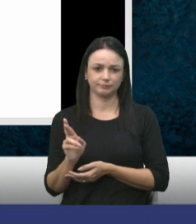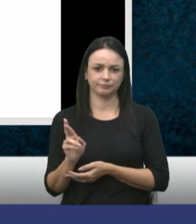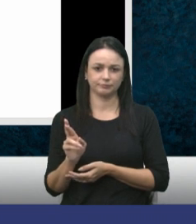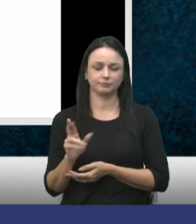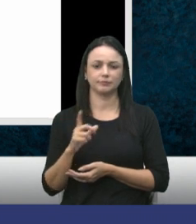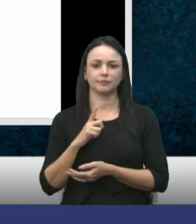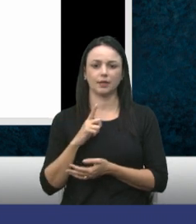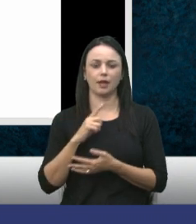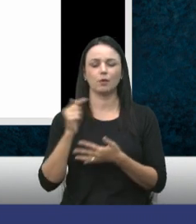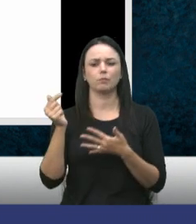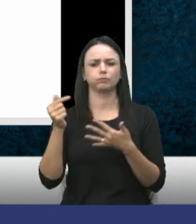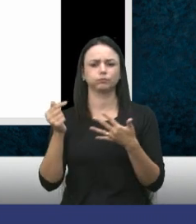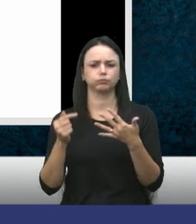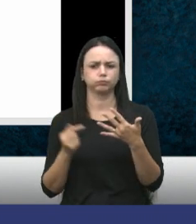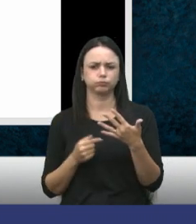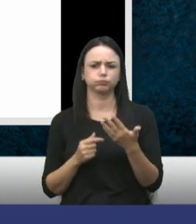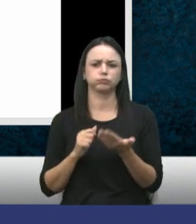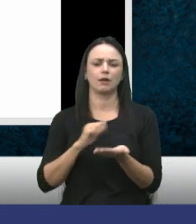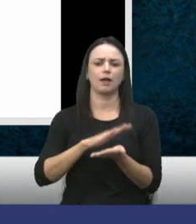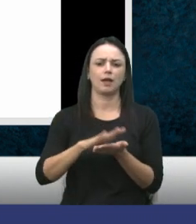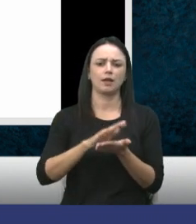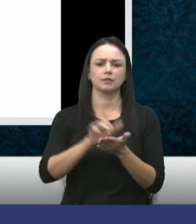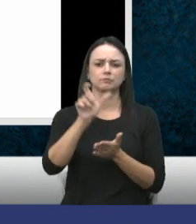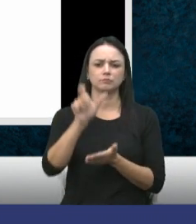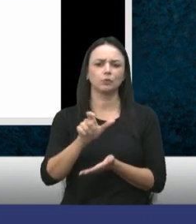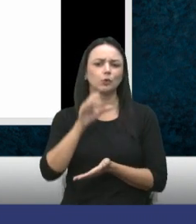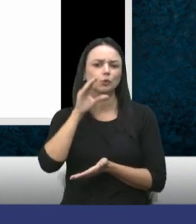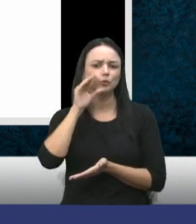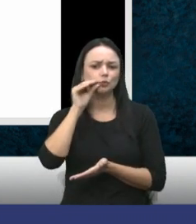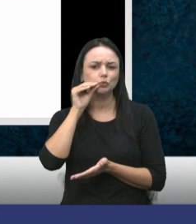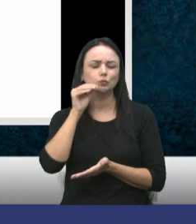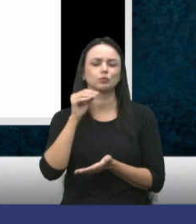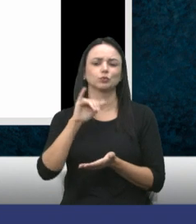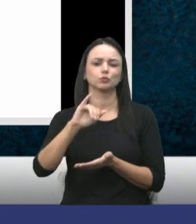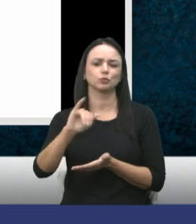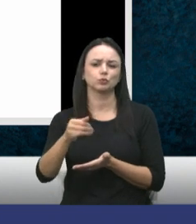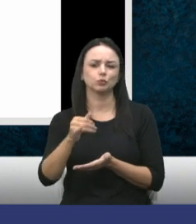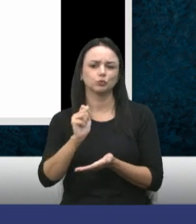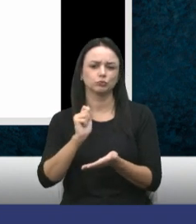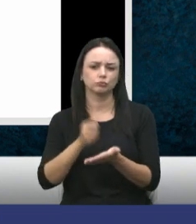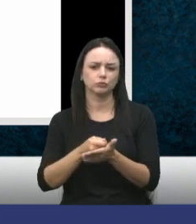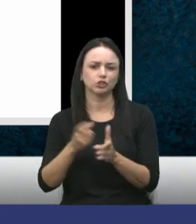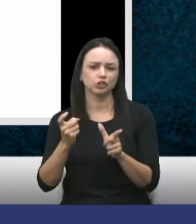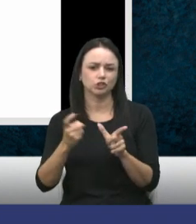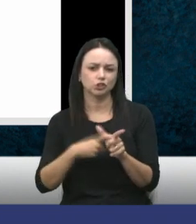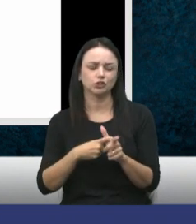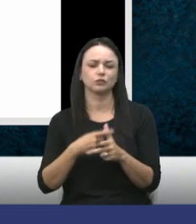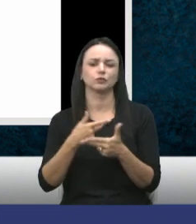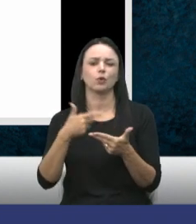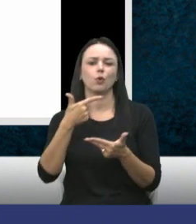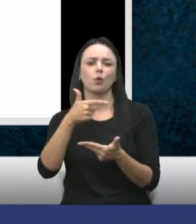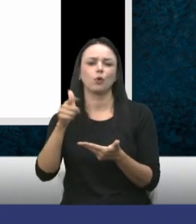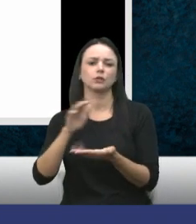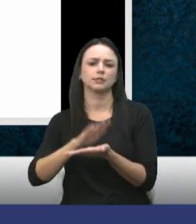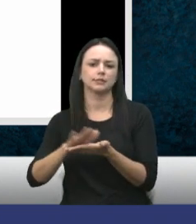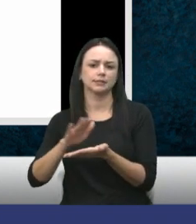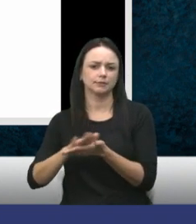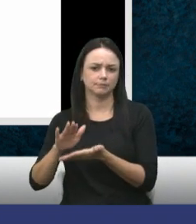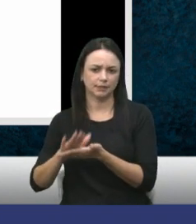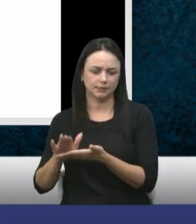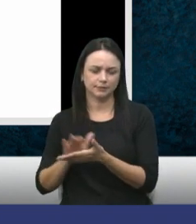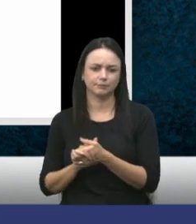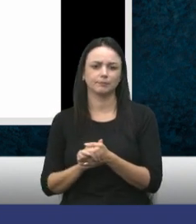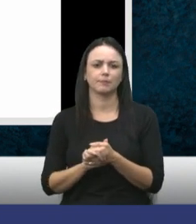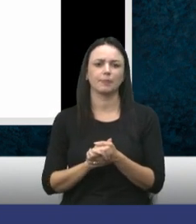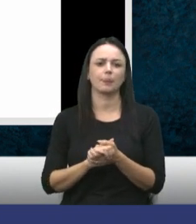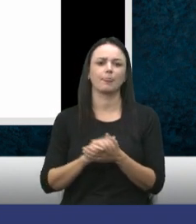compostas por despesas com pessoal e encargos sociais, juros e encargos da dívida e outras despesas correntes. As despesas